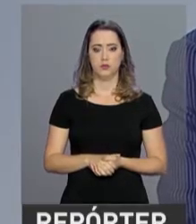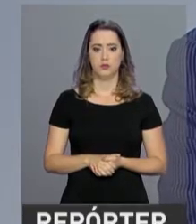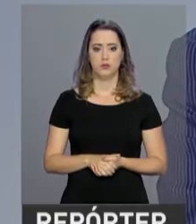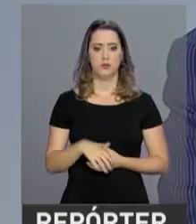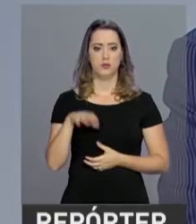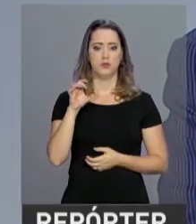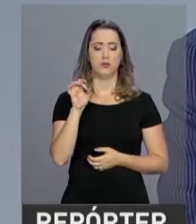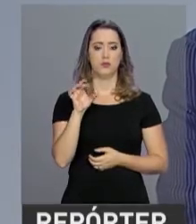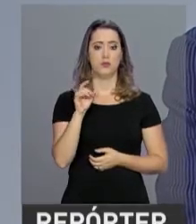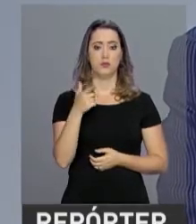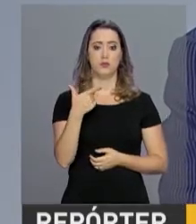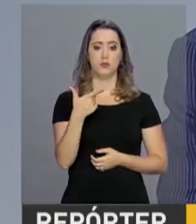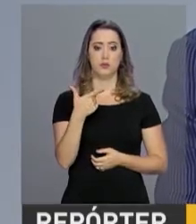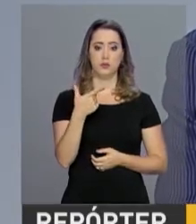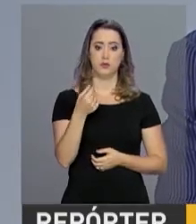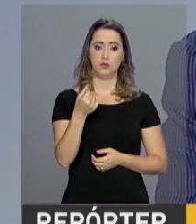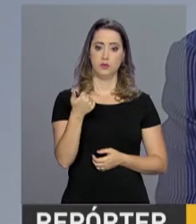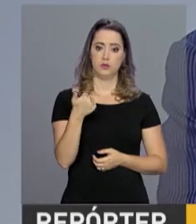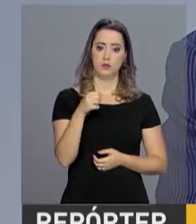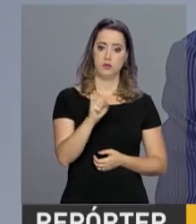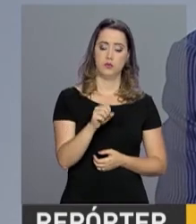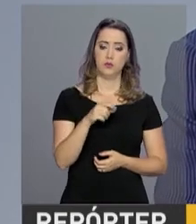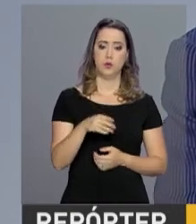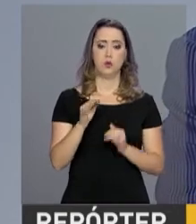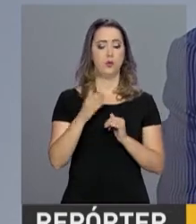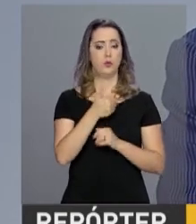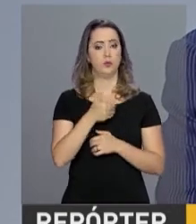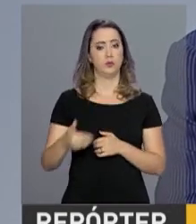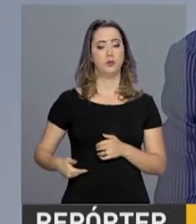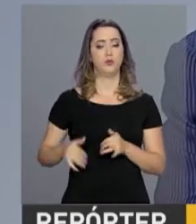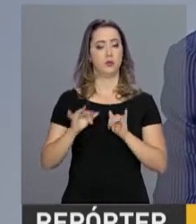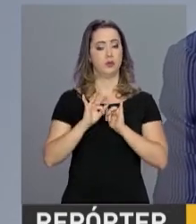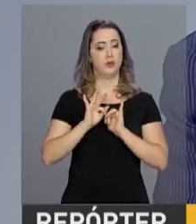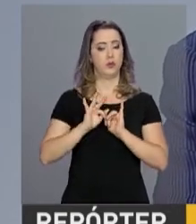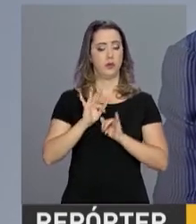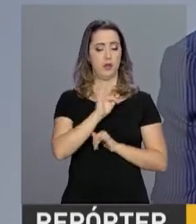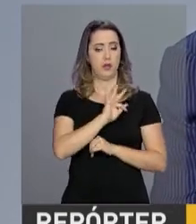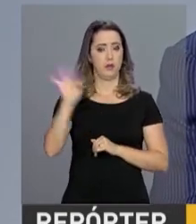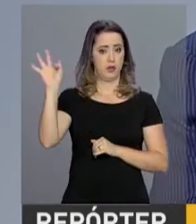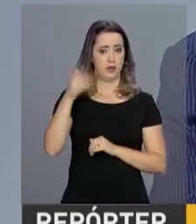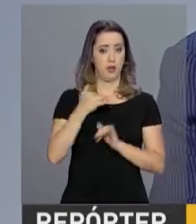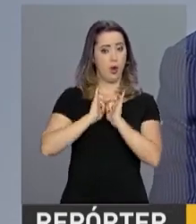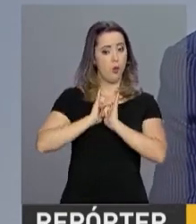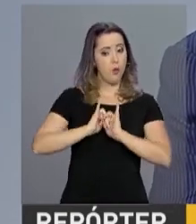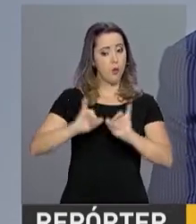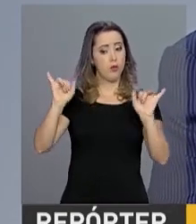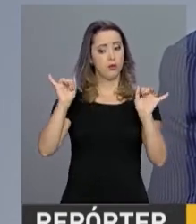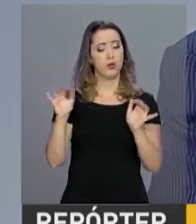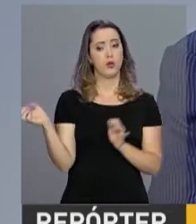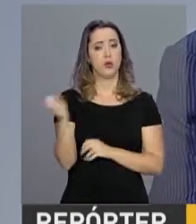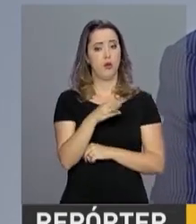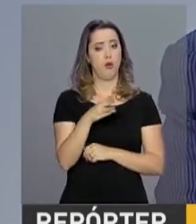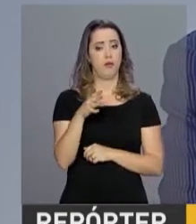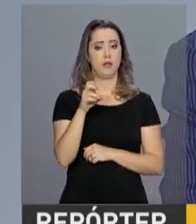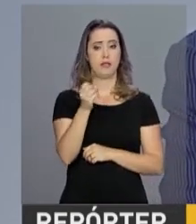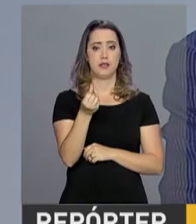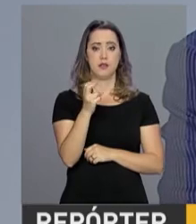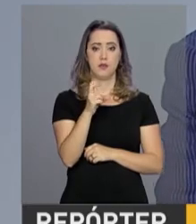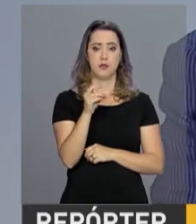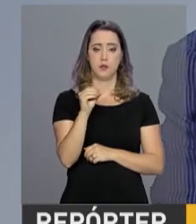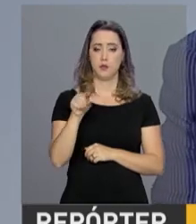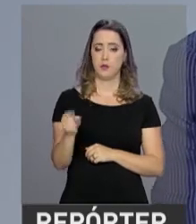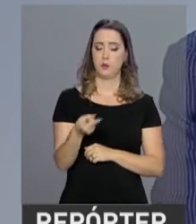somente em 2018 o governo federal lançou 650 mil novas unidades para